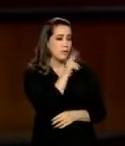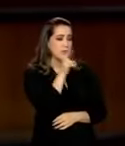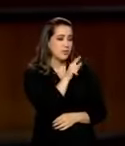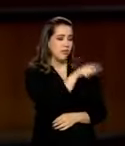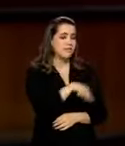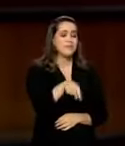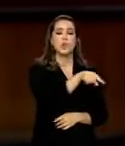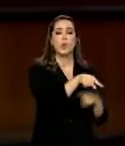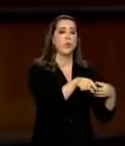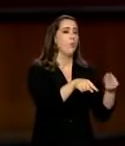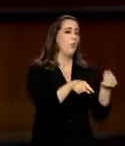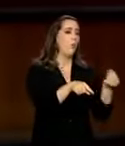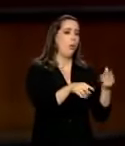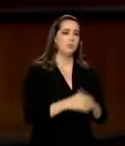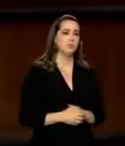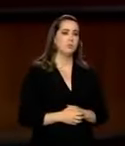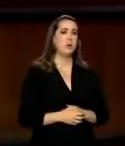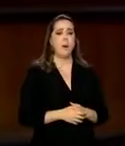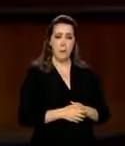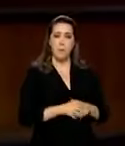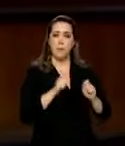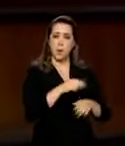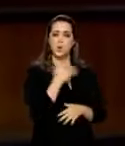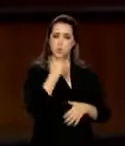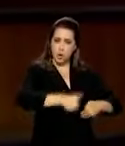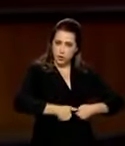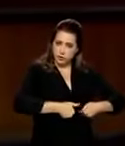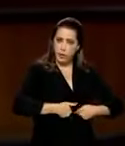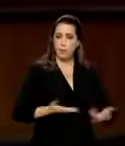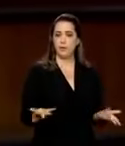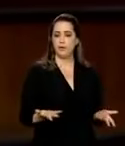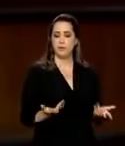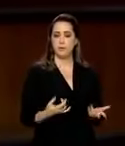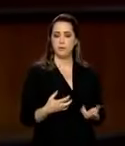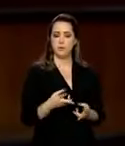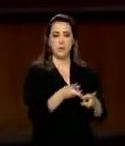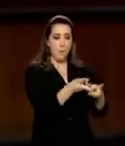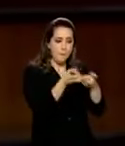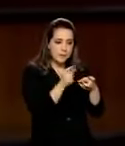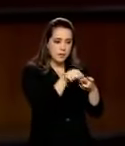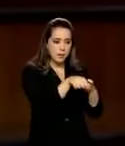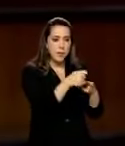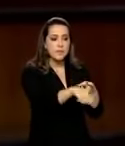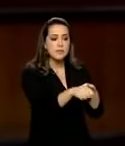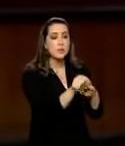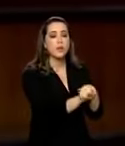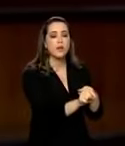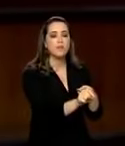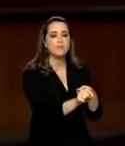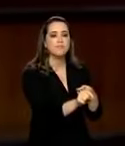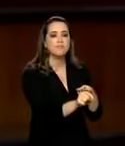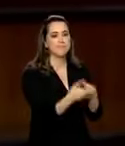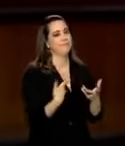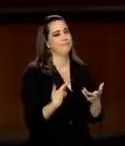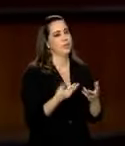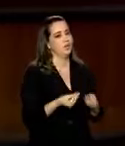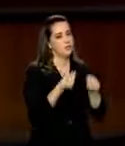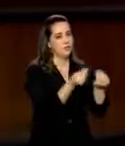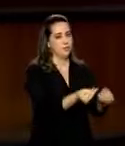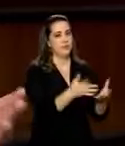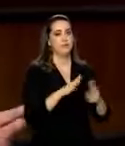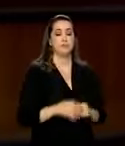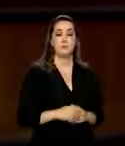estariam condenadas aí até a morrer de fome. Então, ao você sentir a necessidade da população nessa viagem, você toma medidas